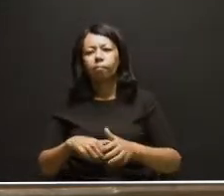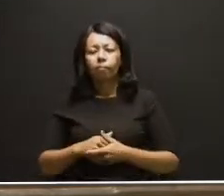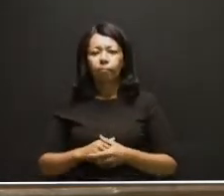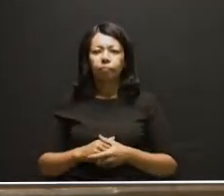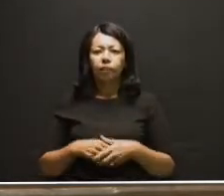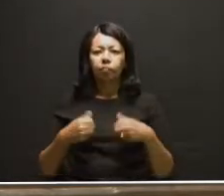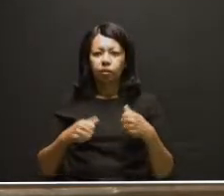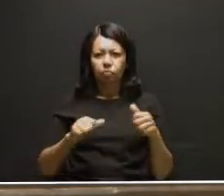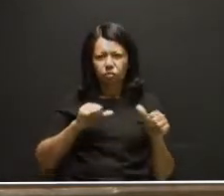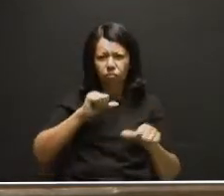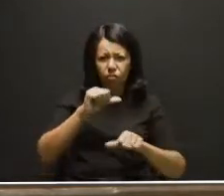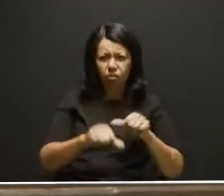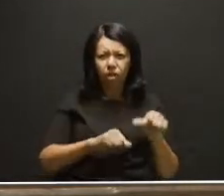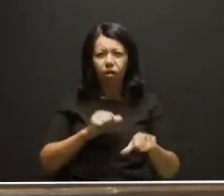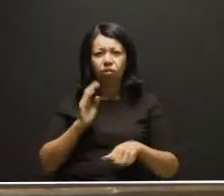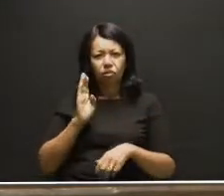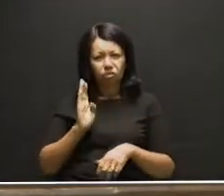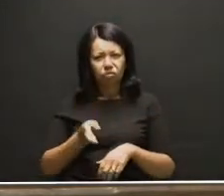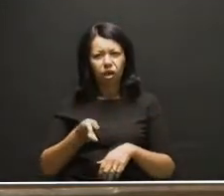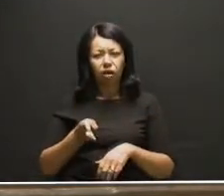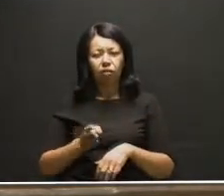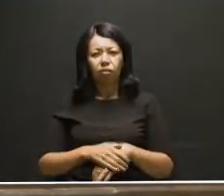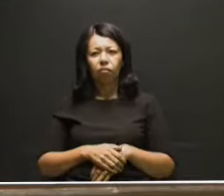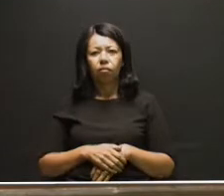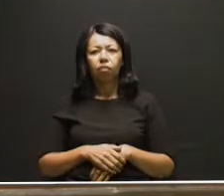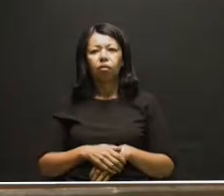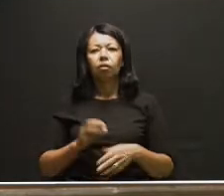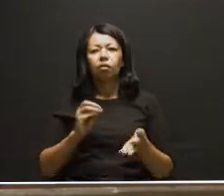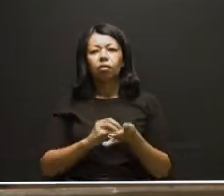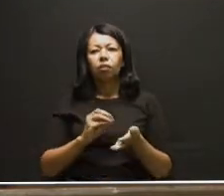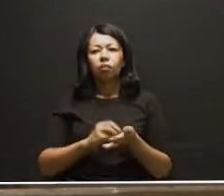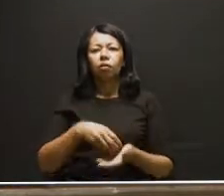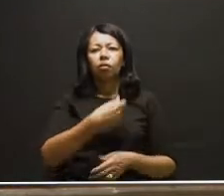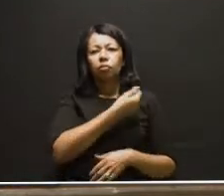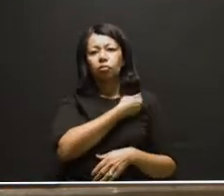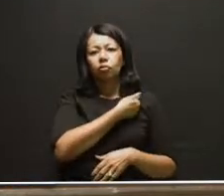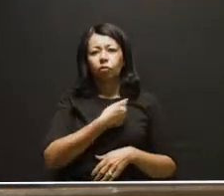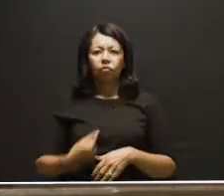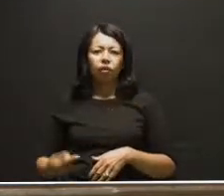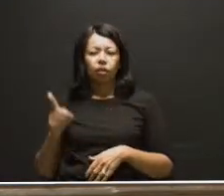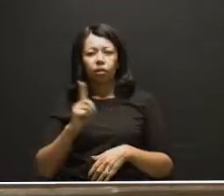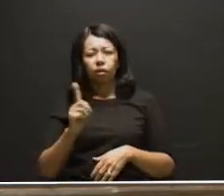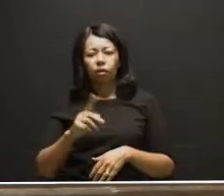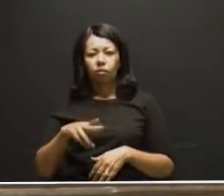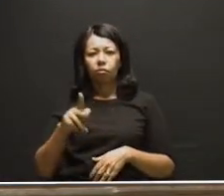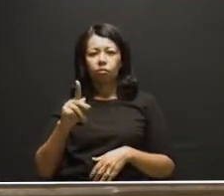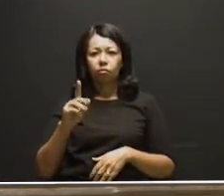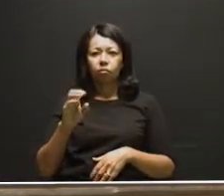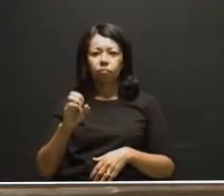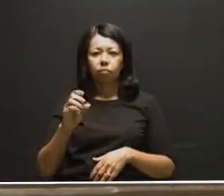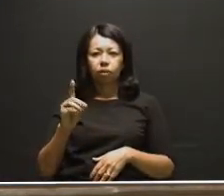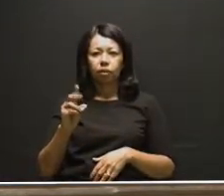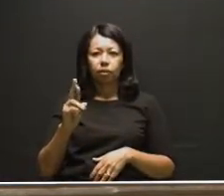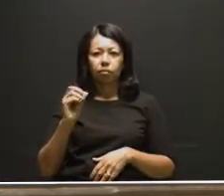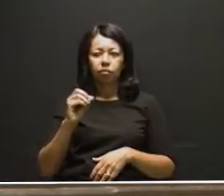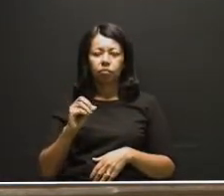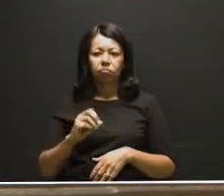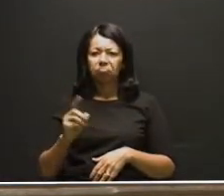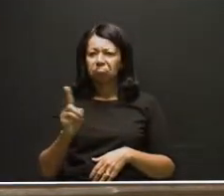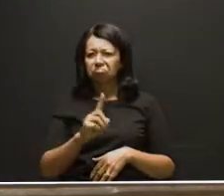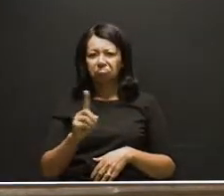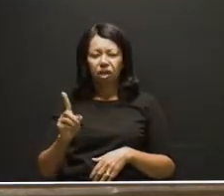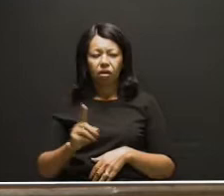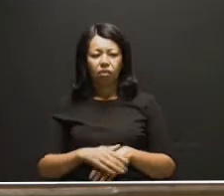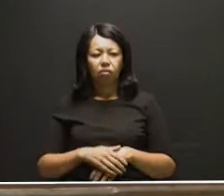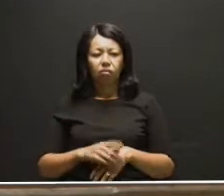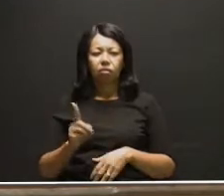temos que mudar em competência do governo nem competência do pedrinho porque jogar tudo nas costas dele